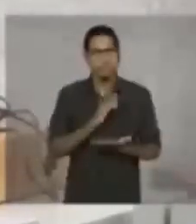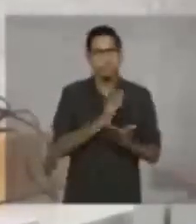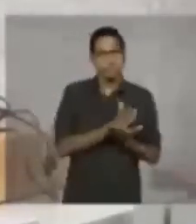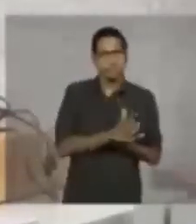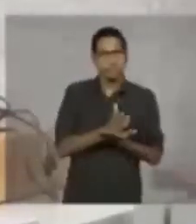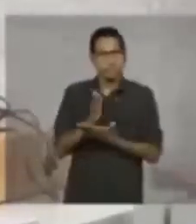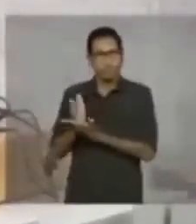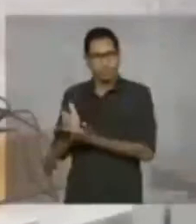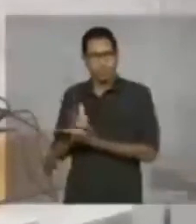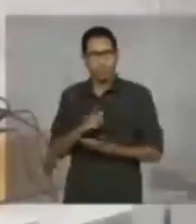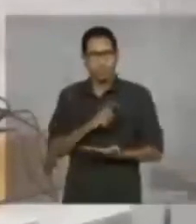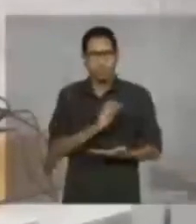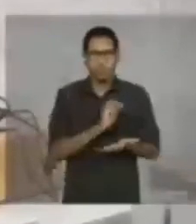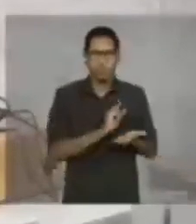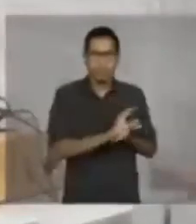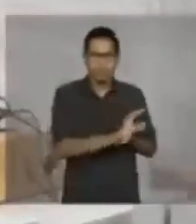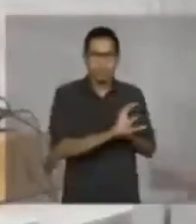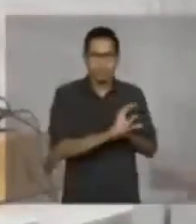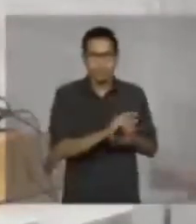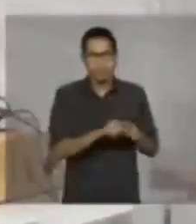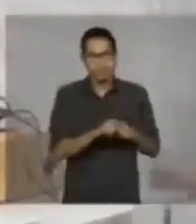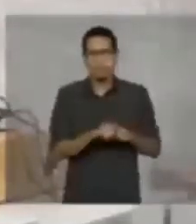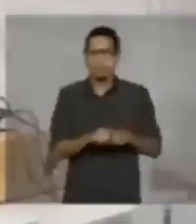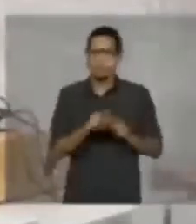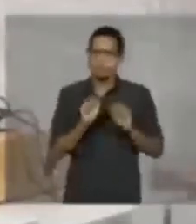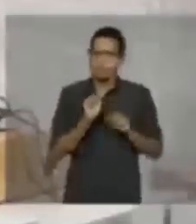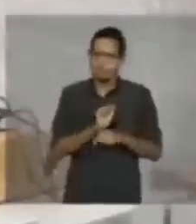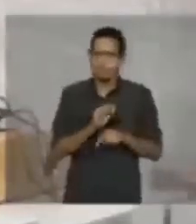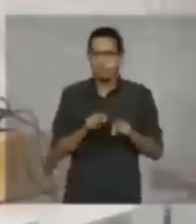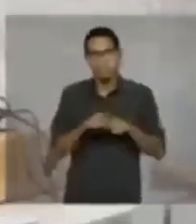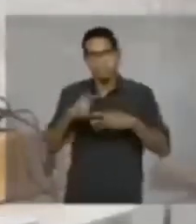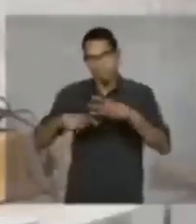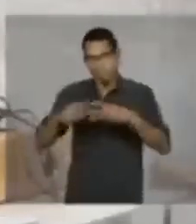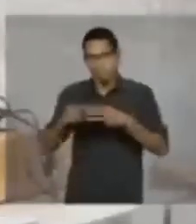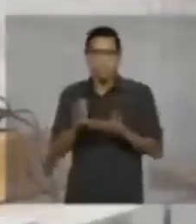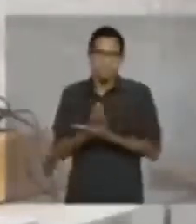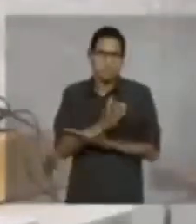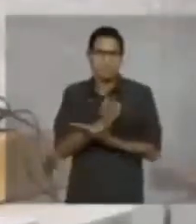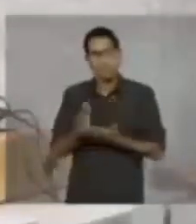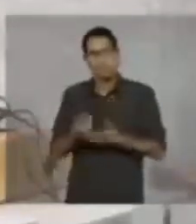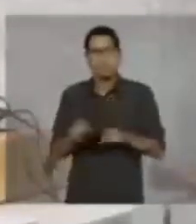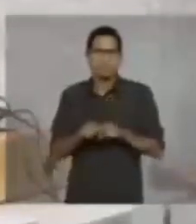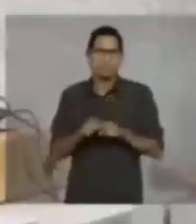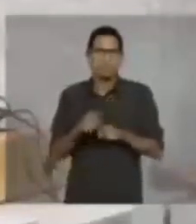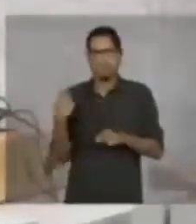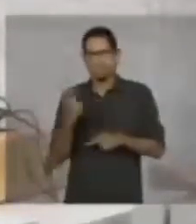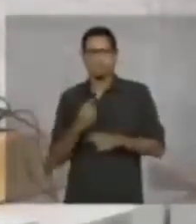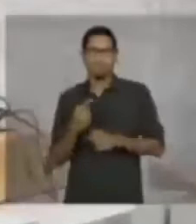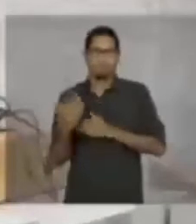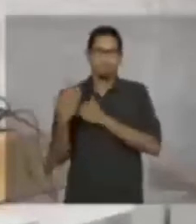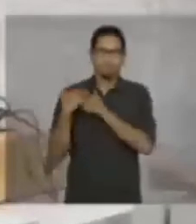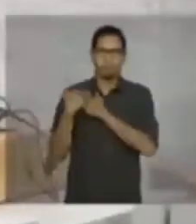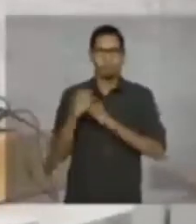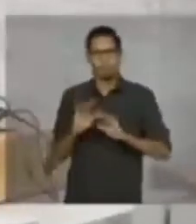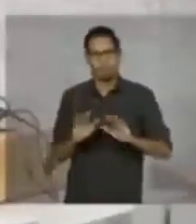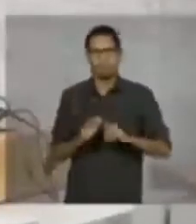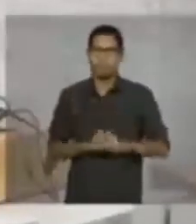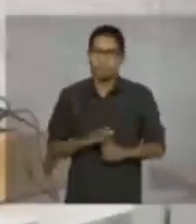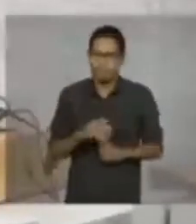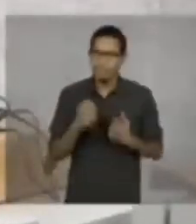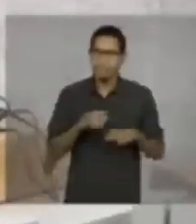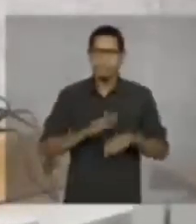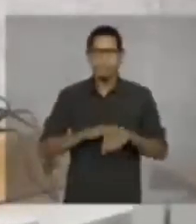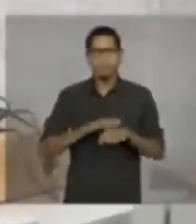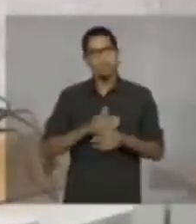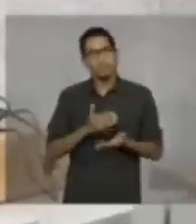frações, né? Tem um investimento muito grande nisso, pelo amor de Deus, separe o reciclável do não reciclável, o resto é com a gente. Mas a gente precisa começar a